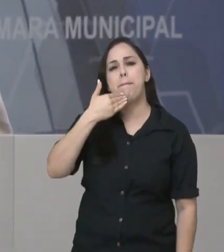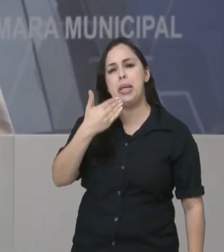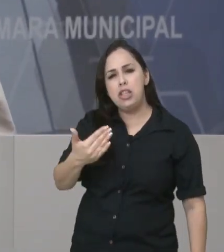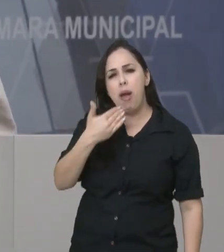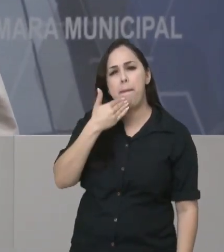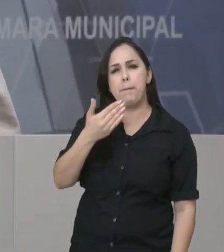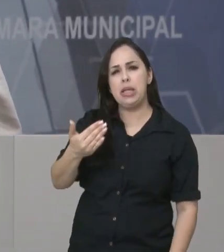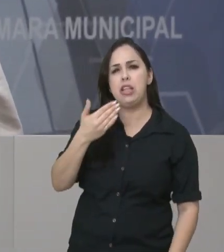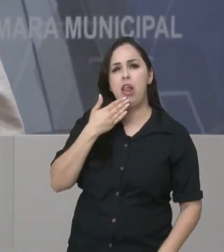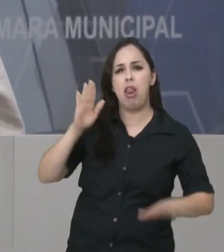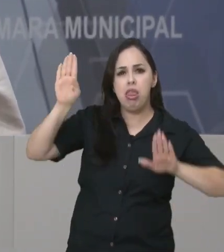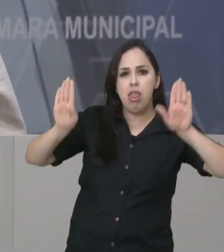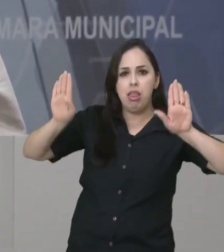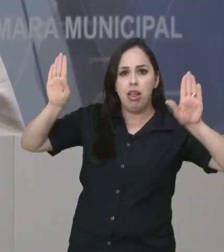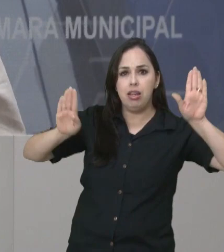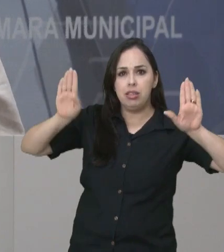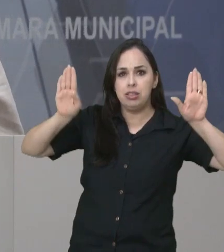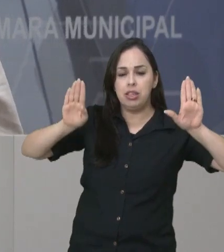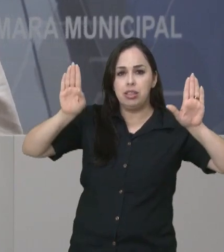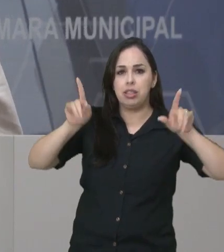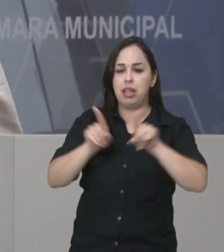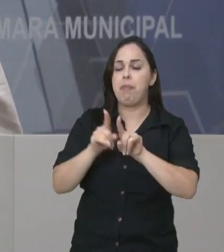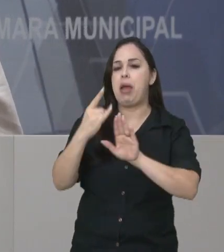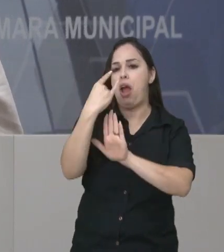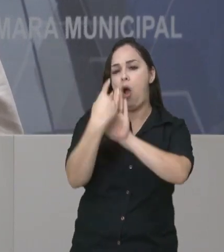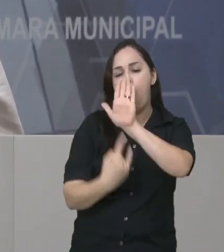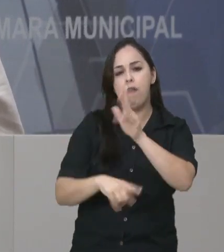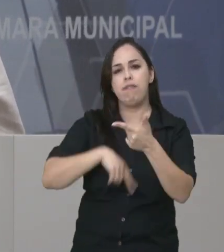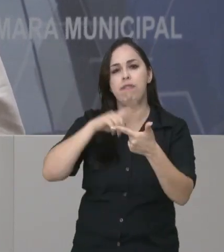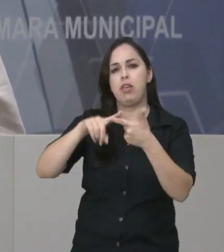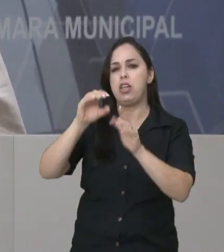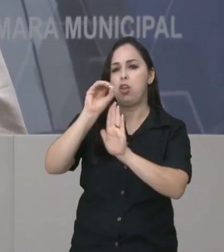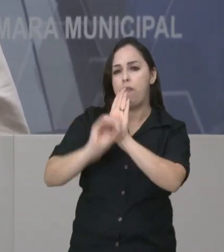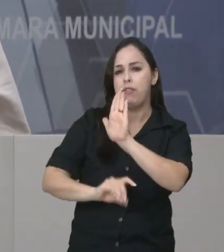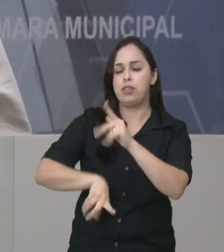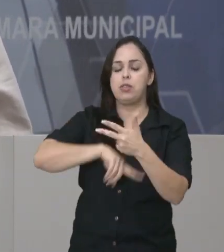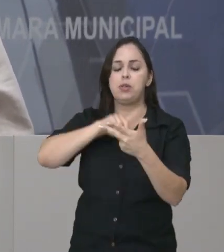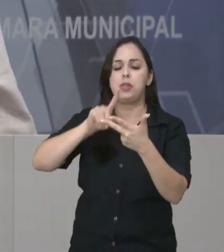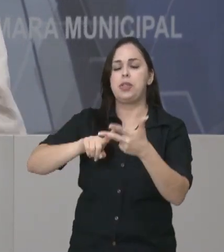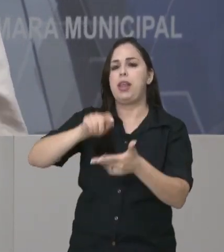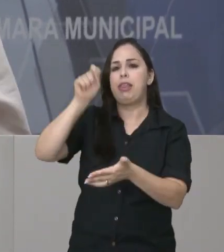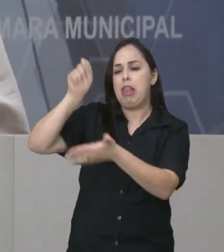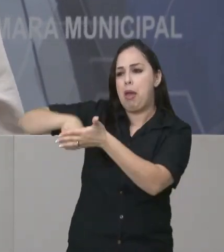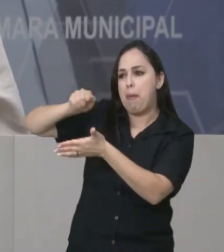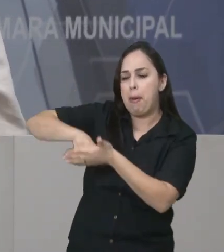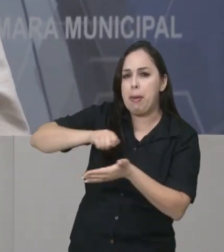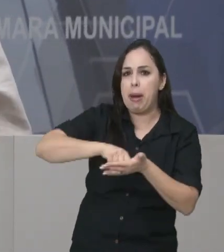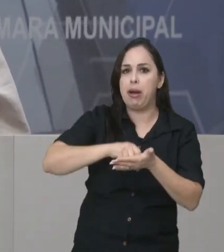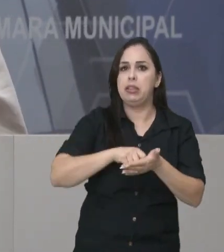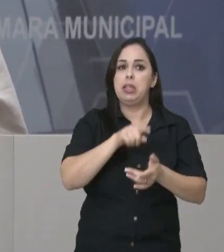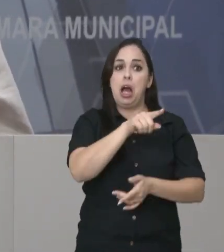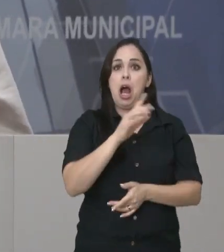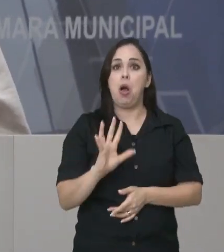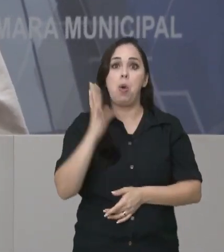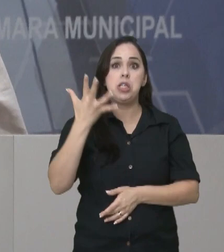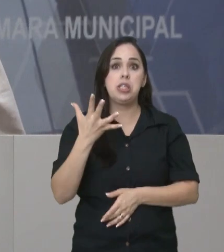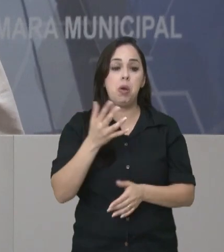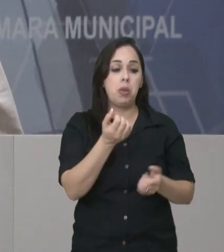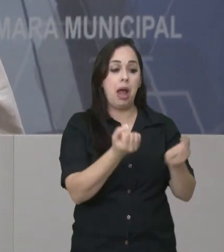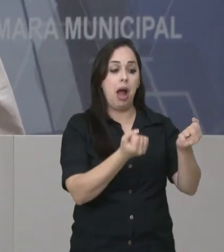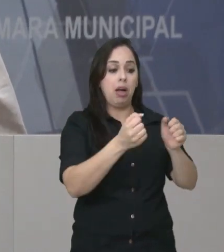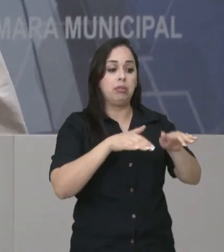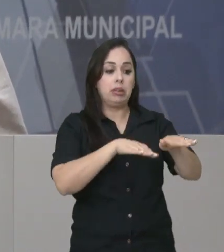Câmara, através de ofício, requerimento, abaixo-assinados, vários acidentes, algumas